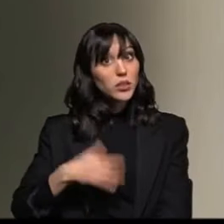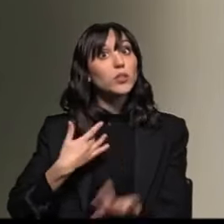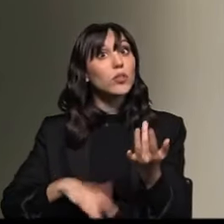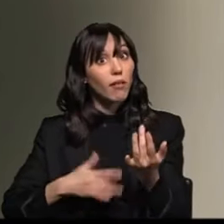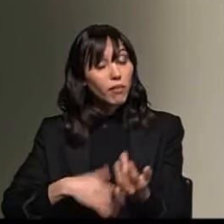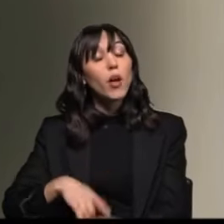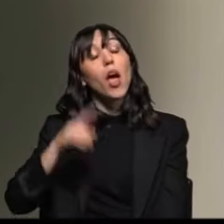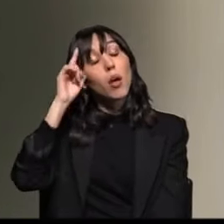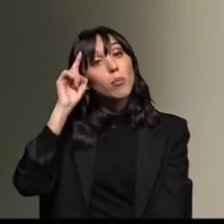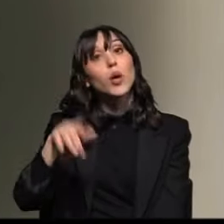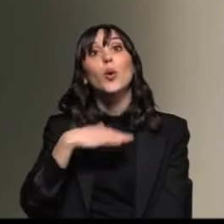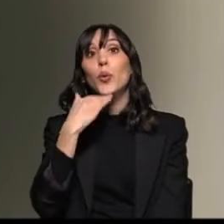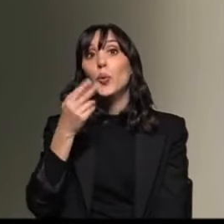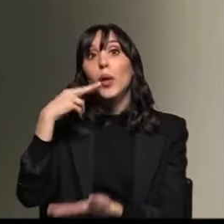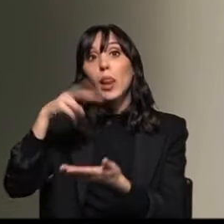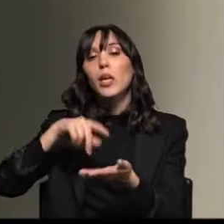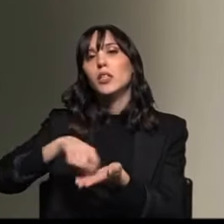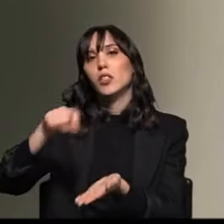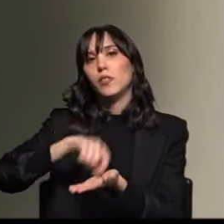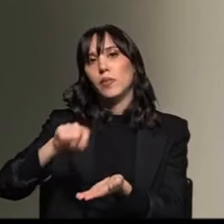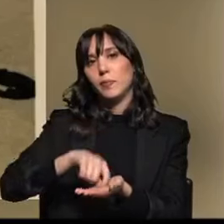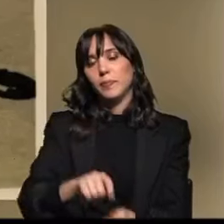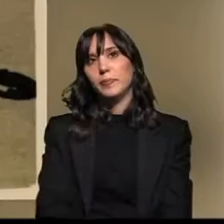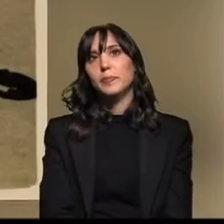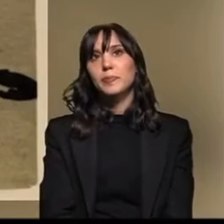bem ler e escrever.